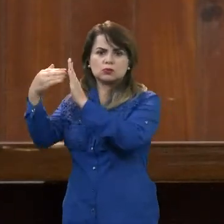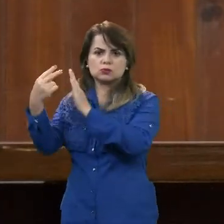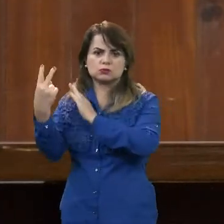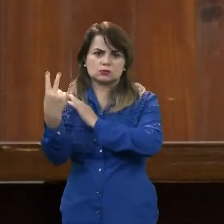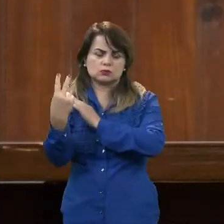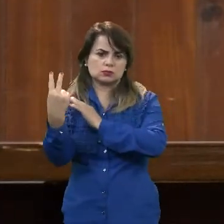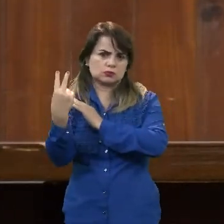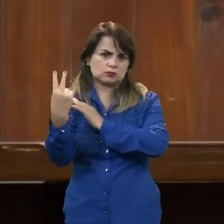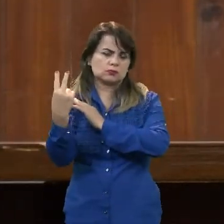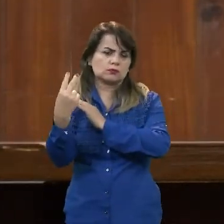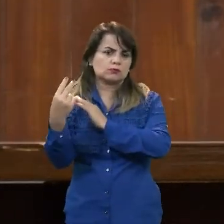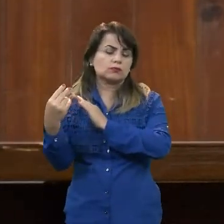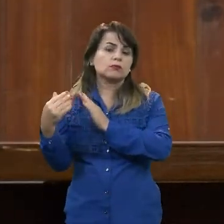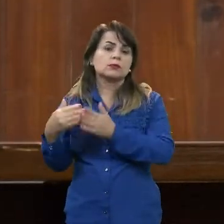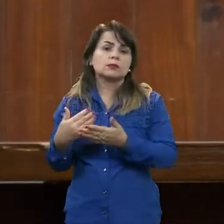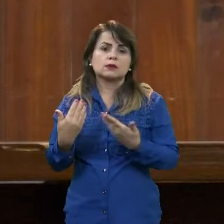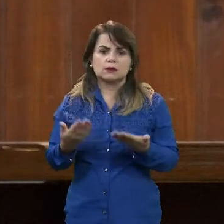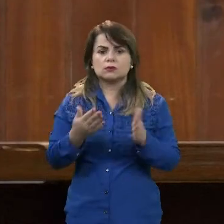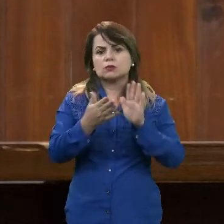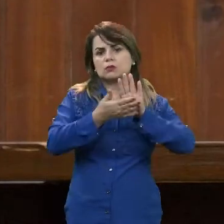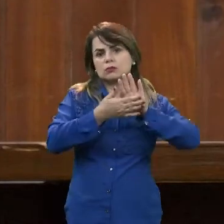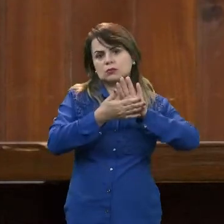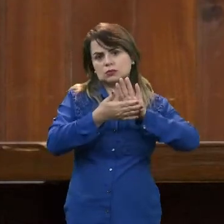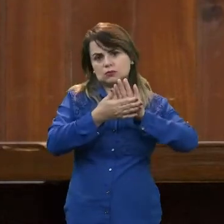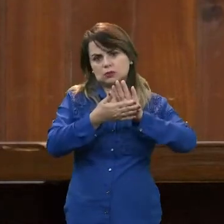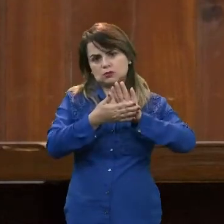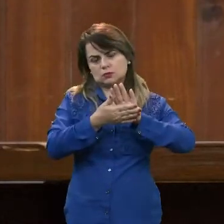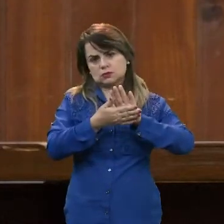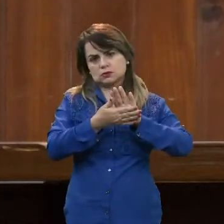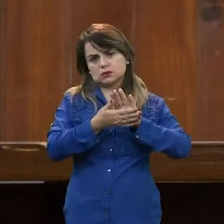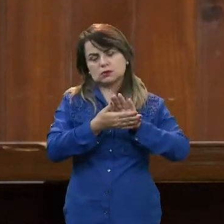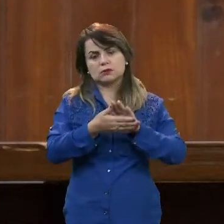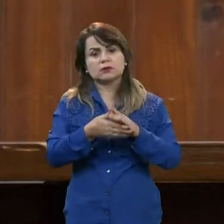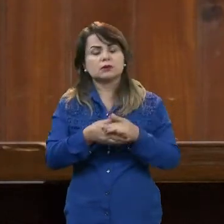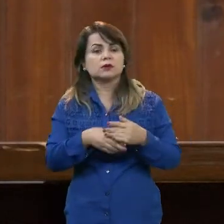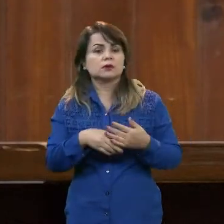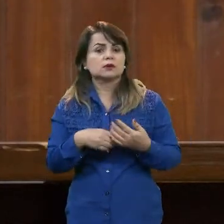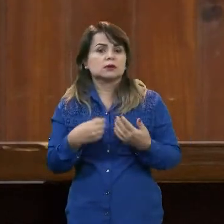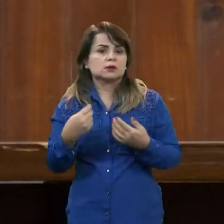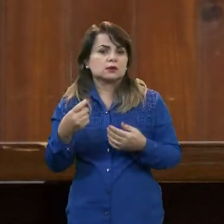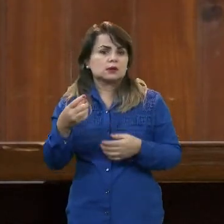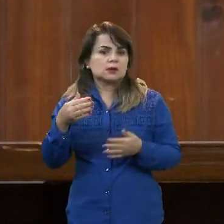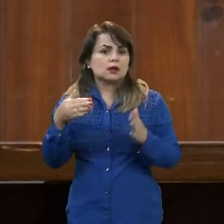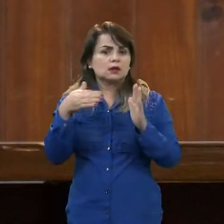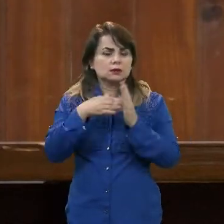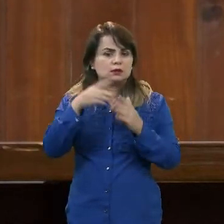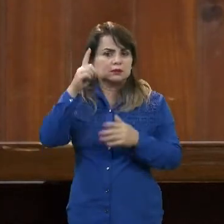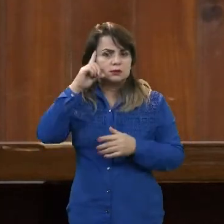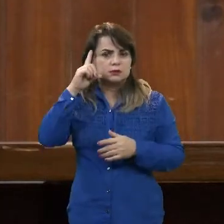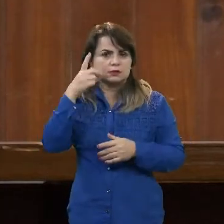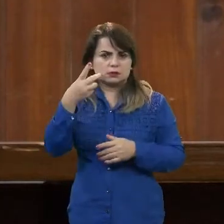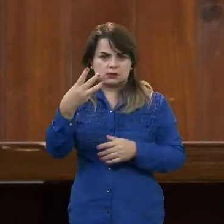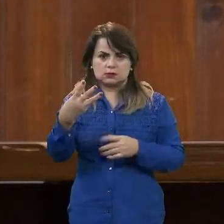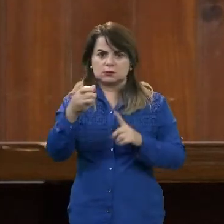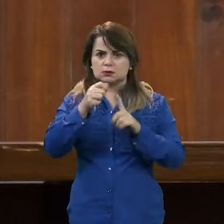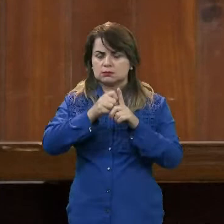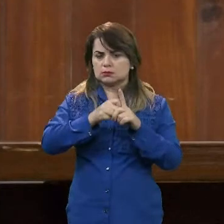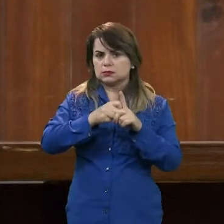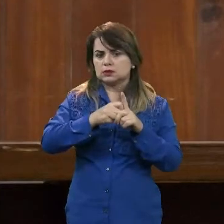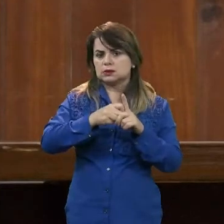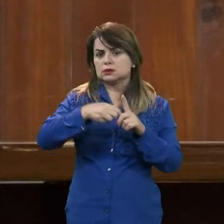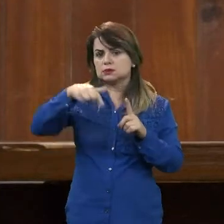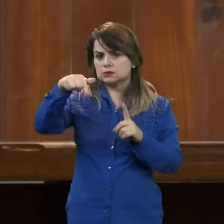Então essa seria uma proposta válida até o dia três do Set para aqueles servidores Como eu disse que já